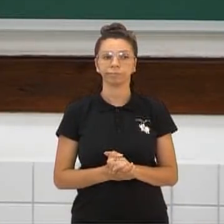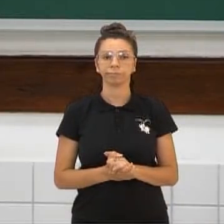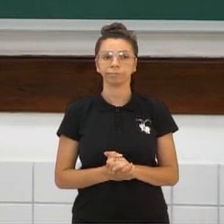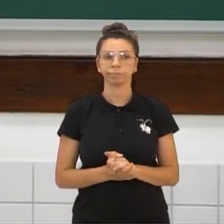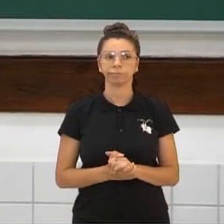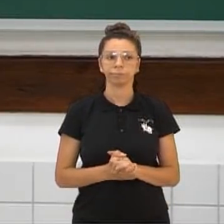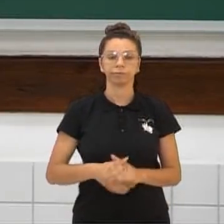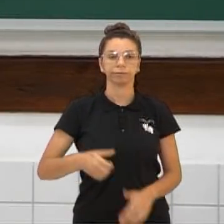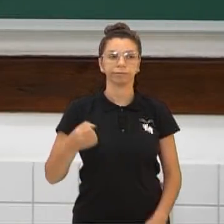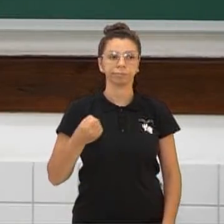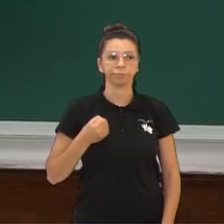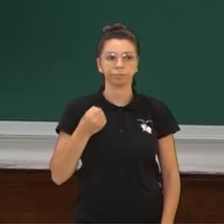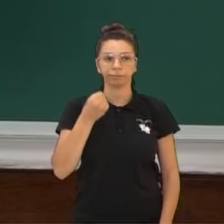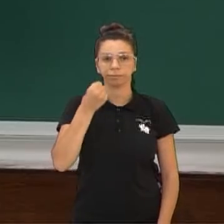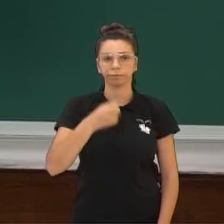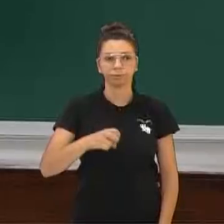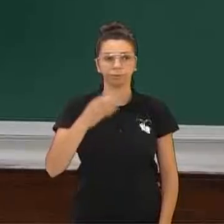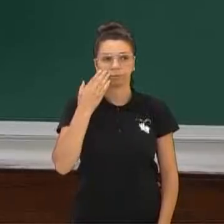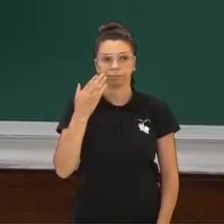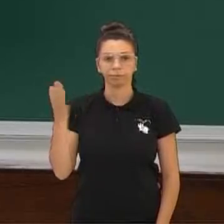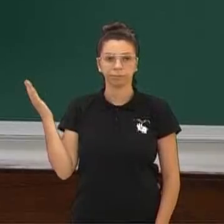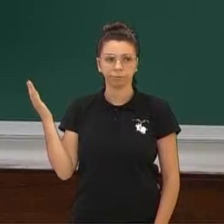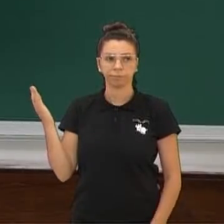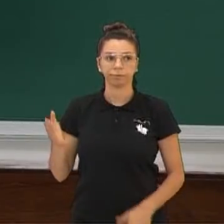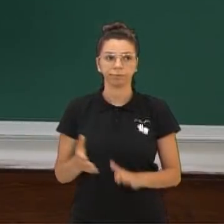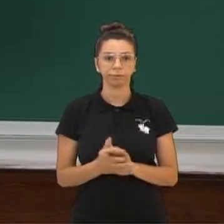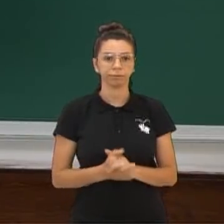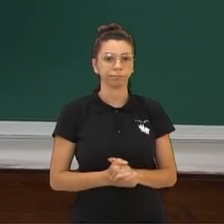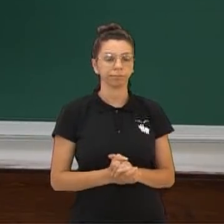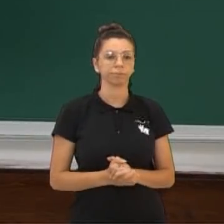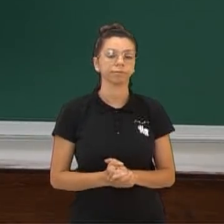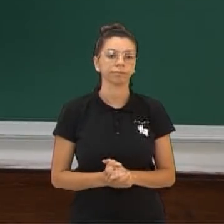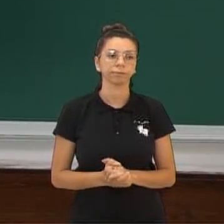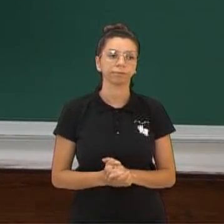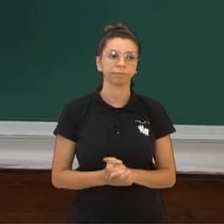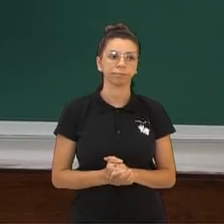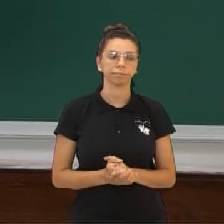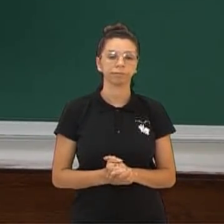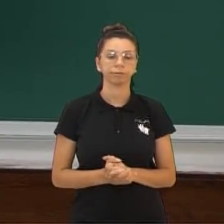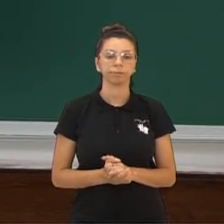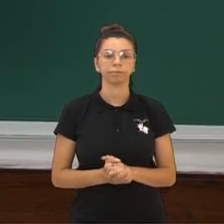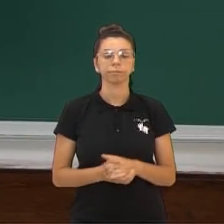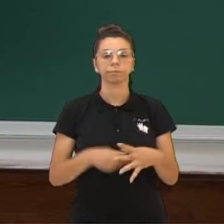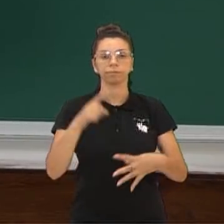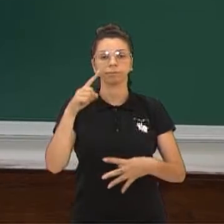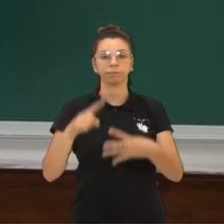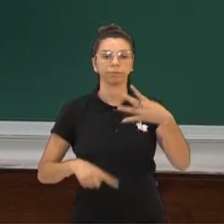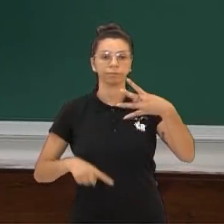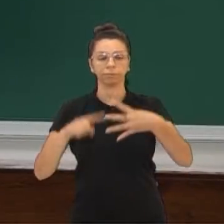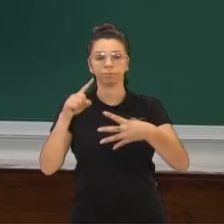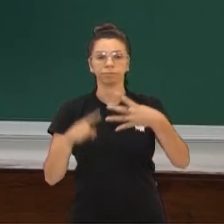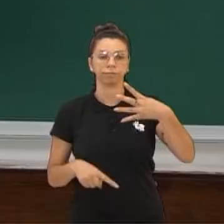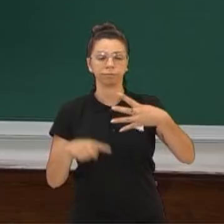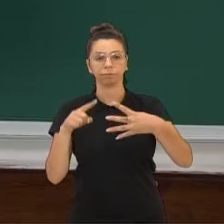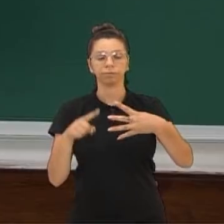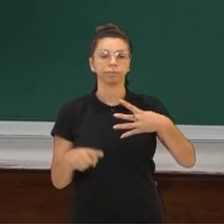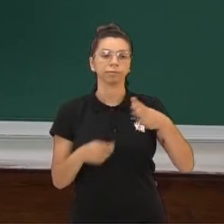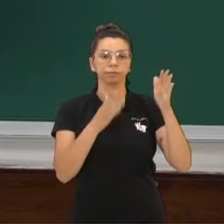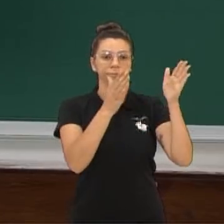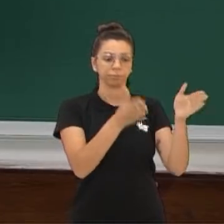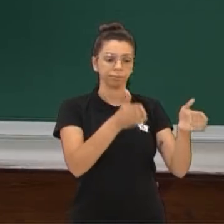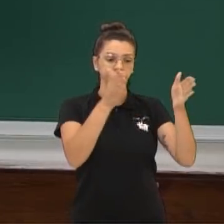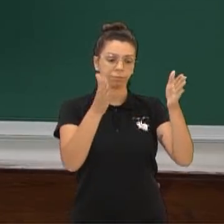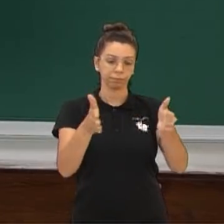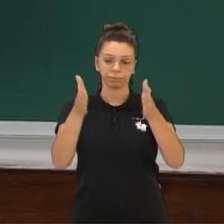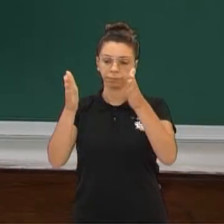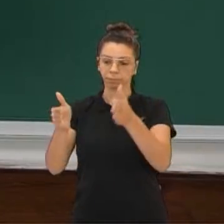The four phases of the global spread of English. Nós vamos trazer ali quatro fases